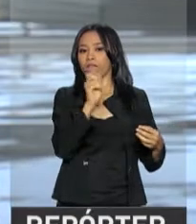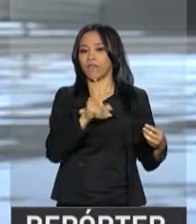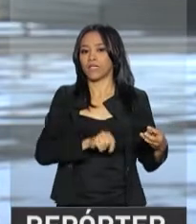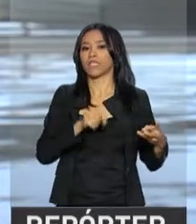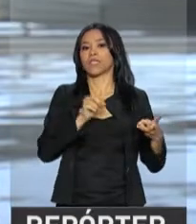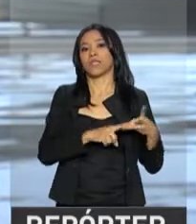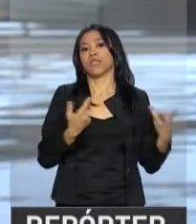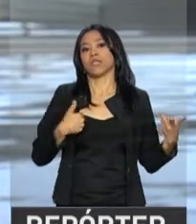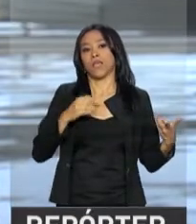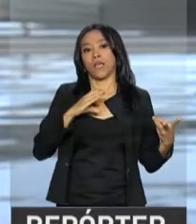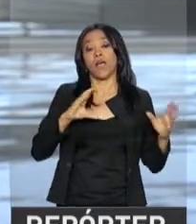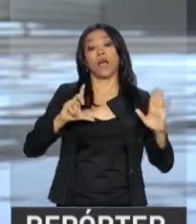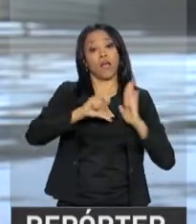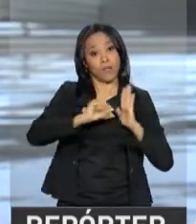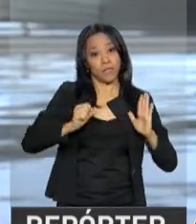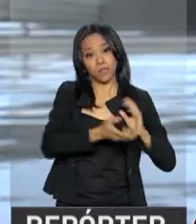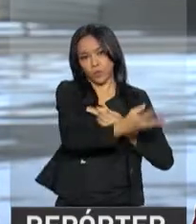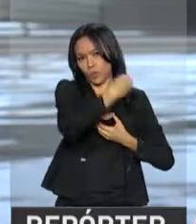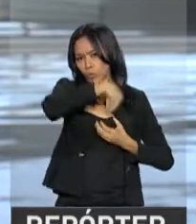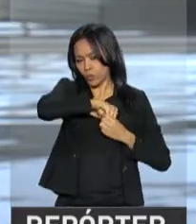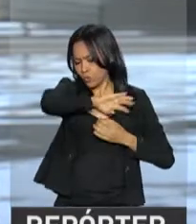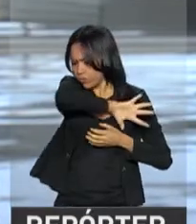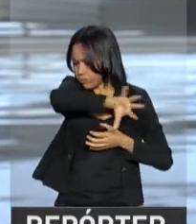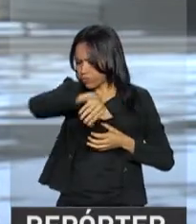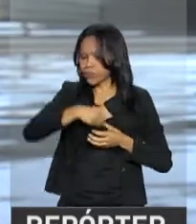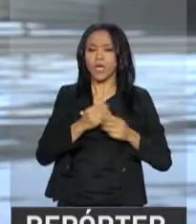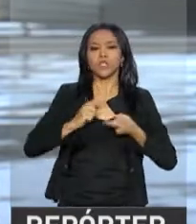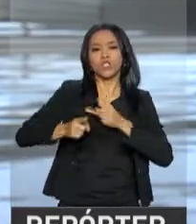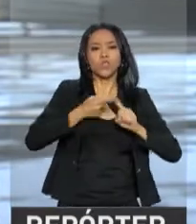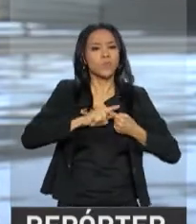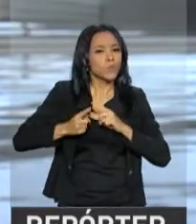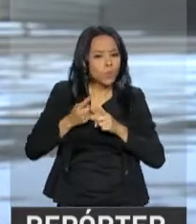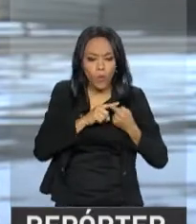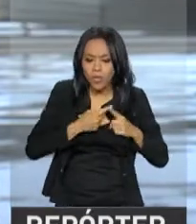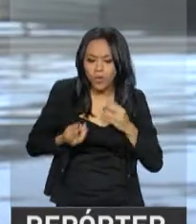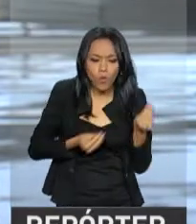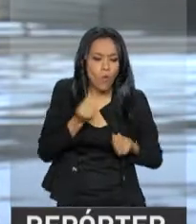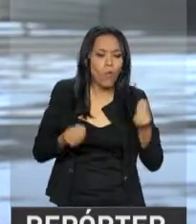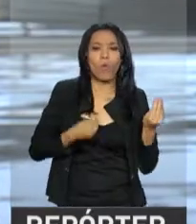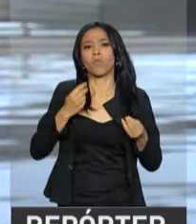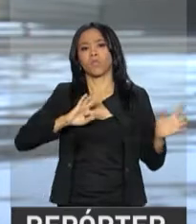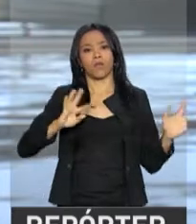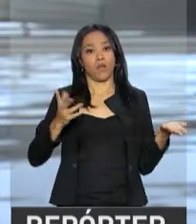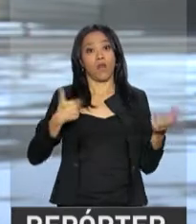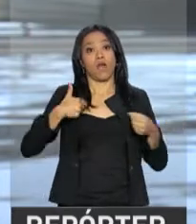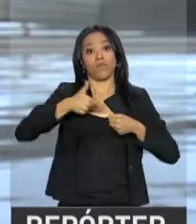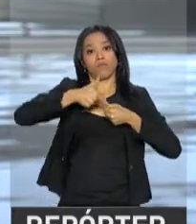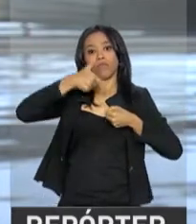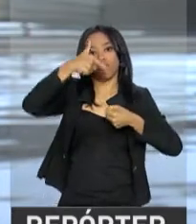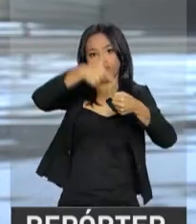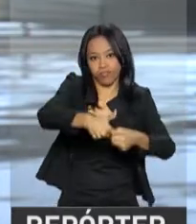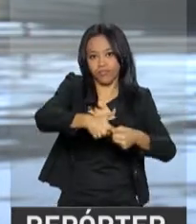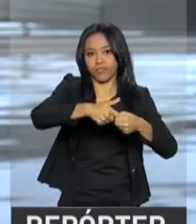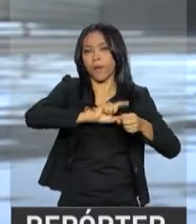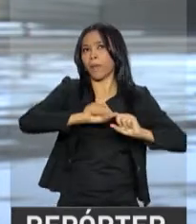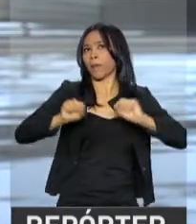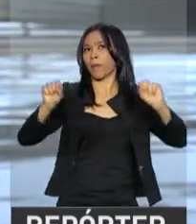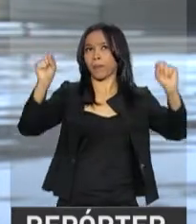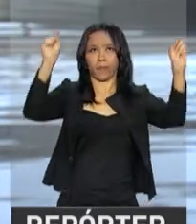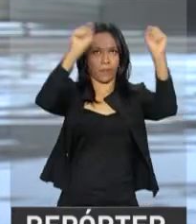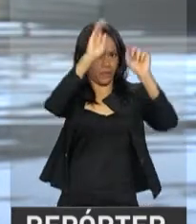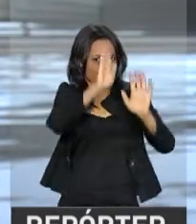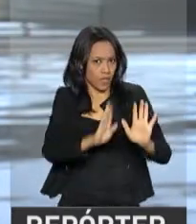reunida todos eles estão reunidos e hoje especificamente estão discutindo como está a situação do abastecimento à normalização desse abastecimento